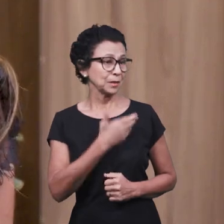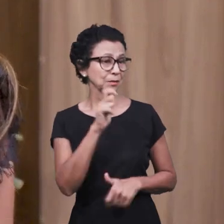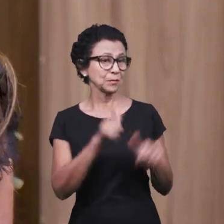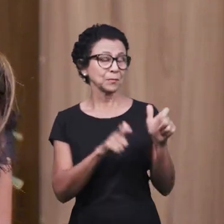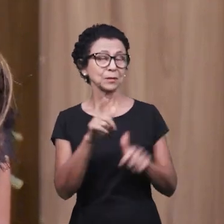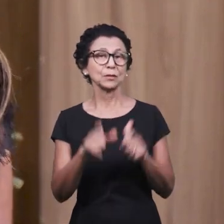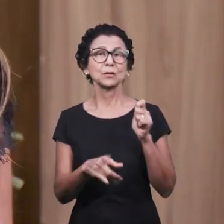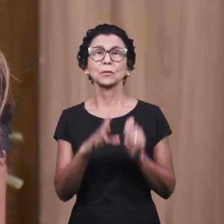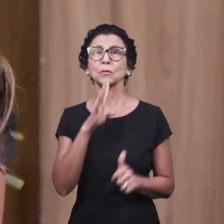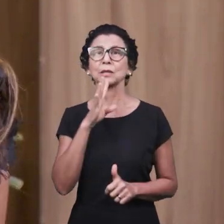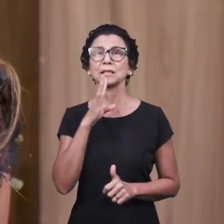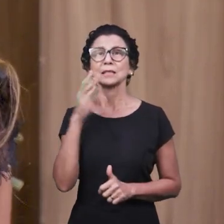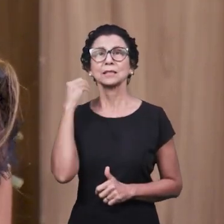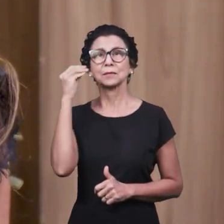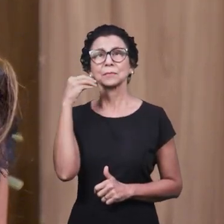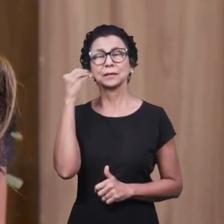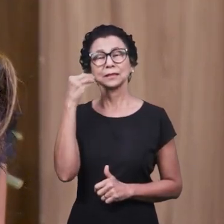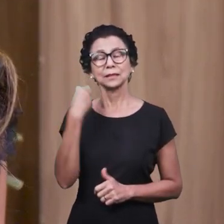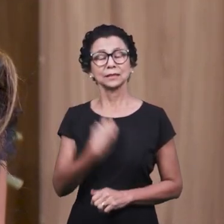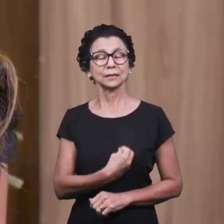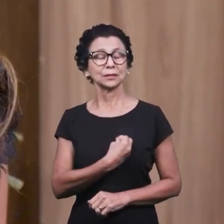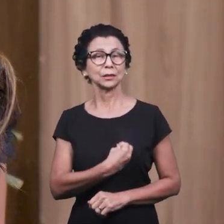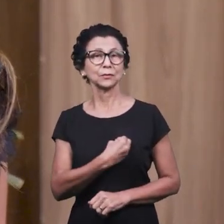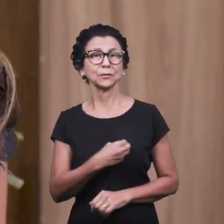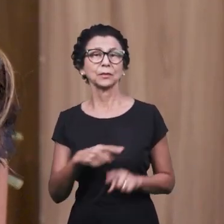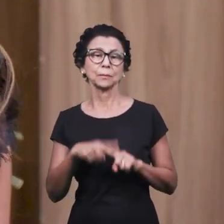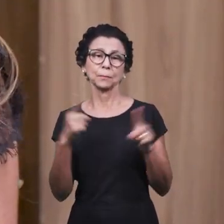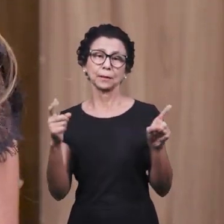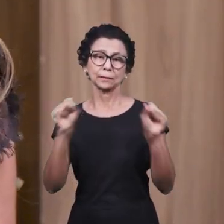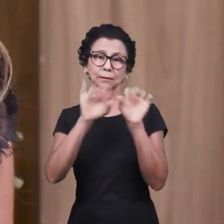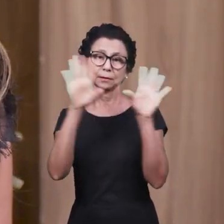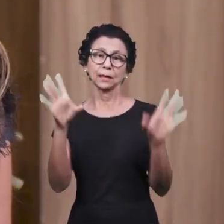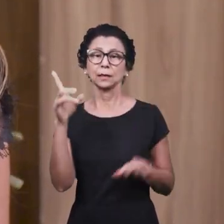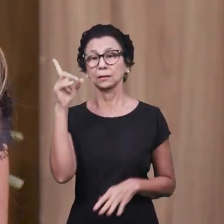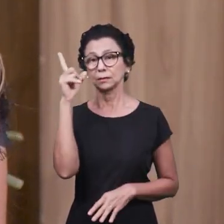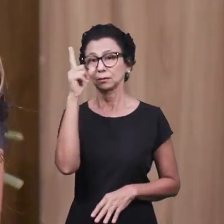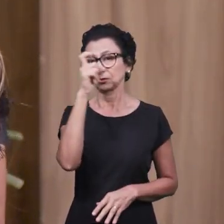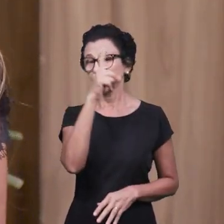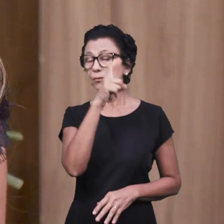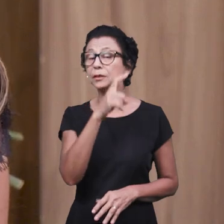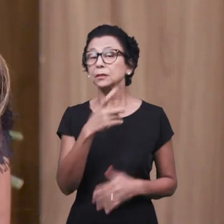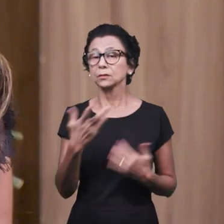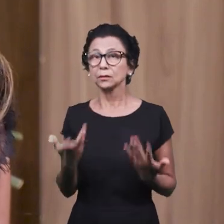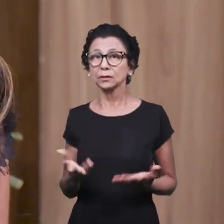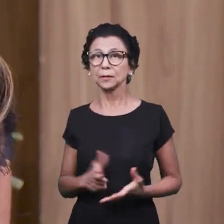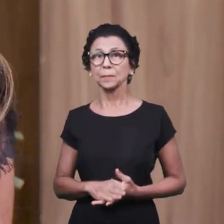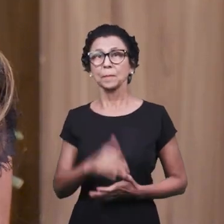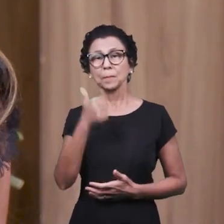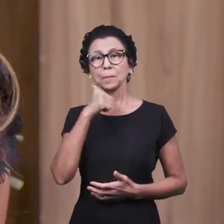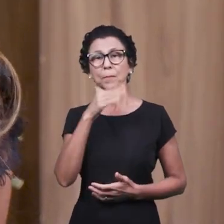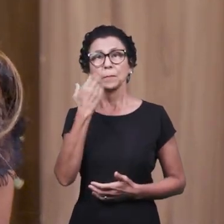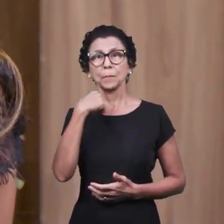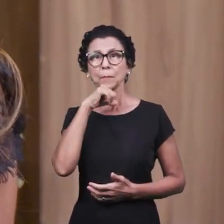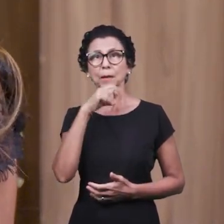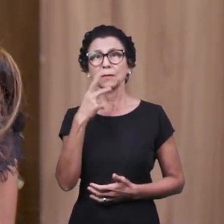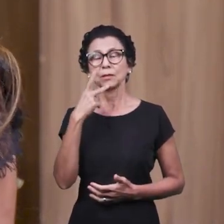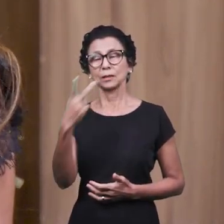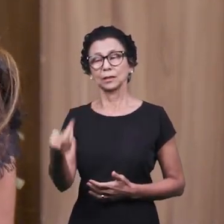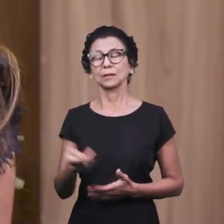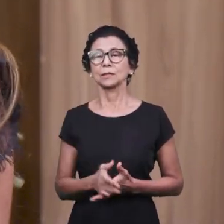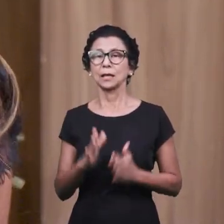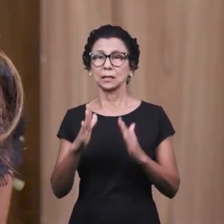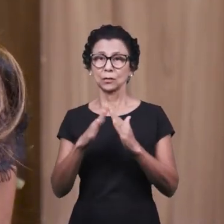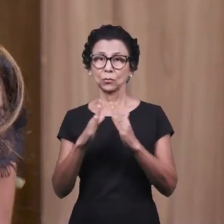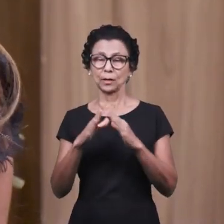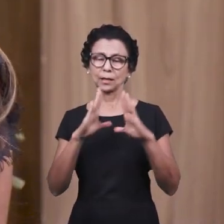que eu conheci, experiências que eu vivi, mas é claro, é difícil, porque igual meus pais falaram, você sai da sua zona de conforto.